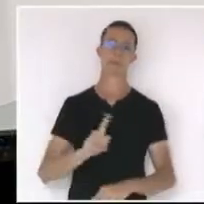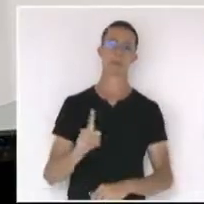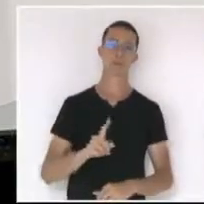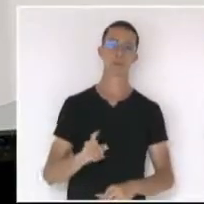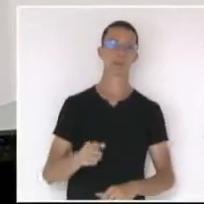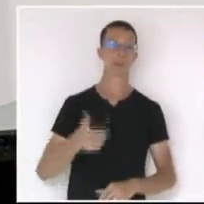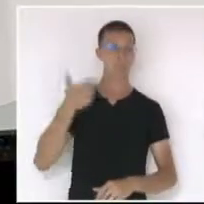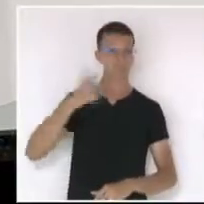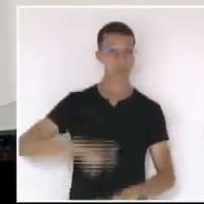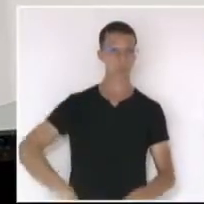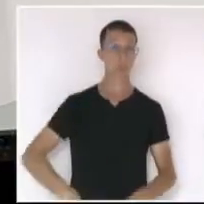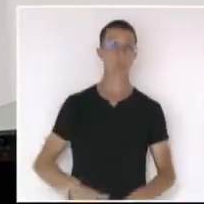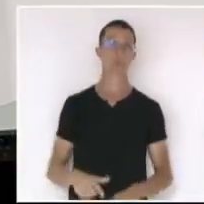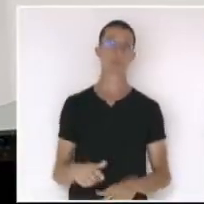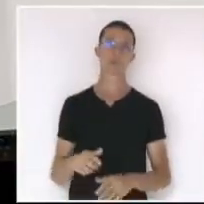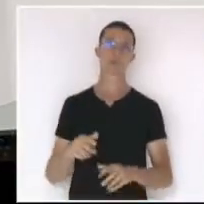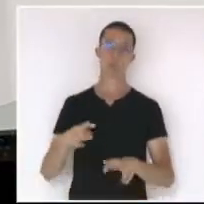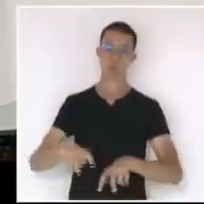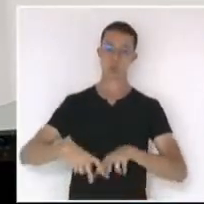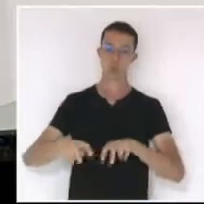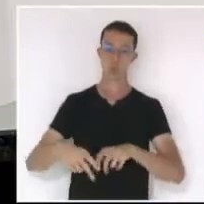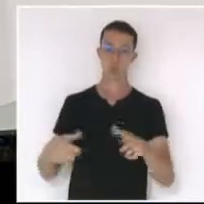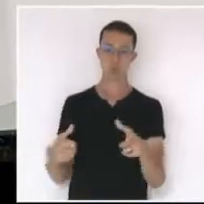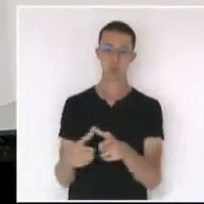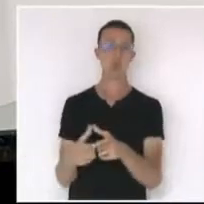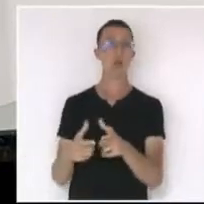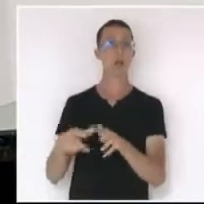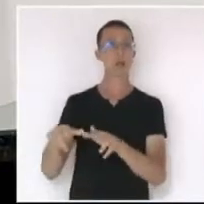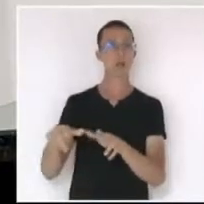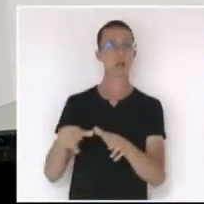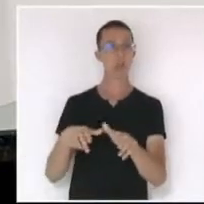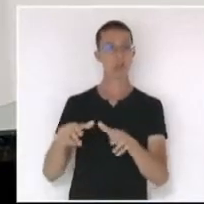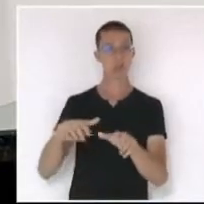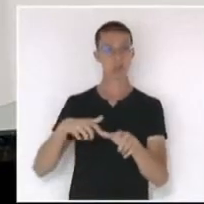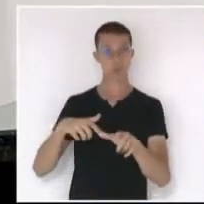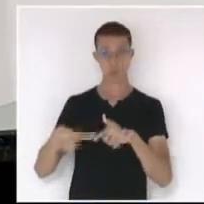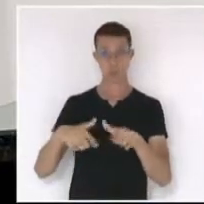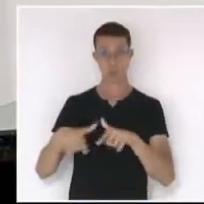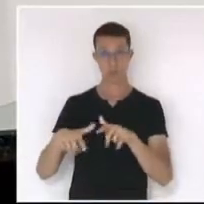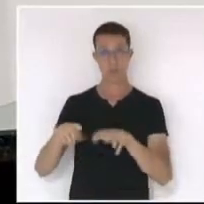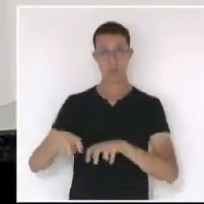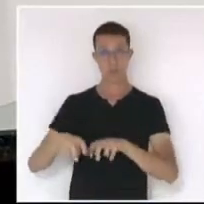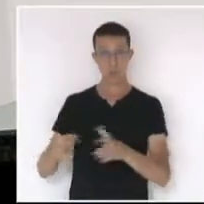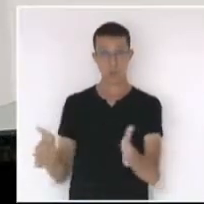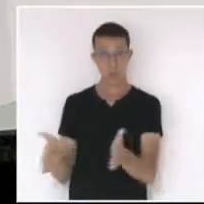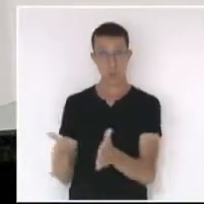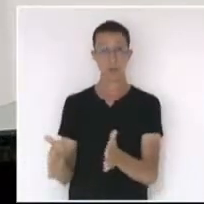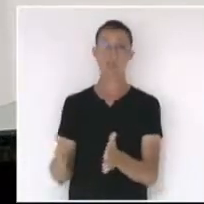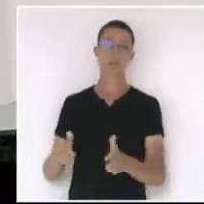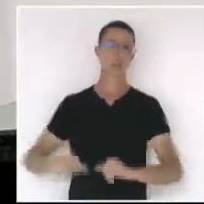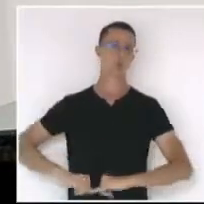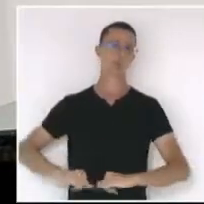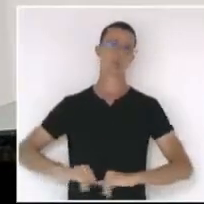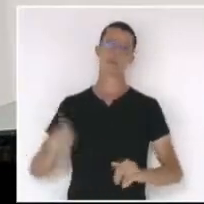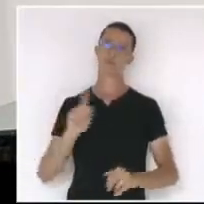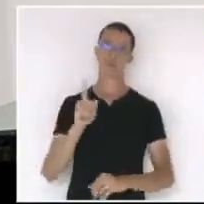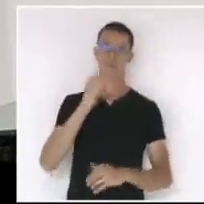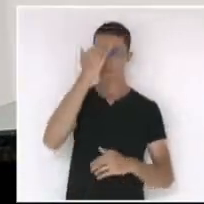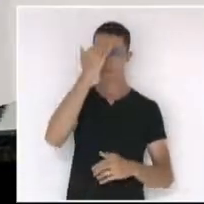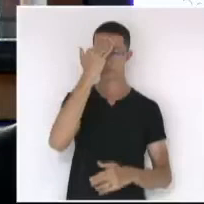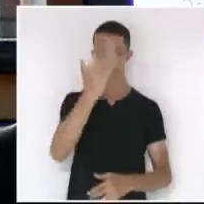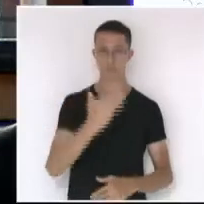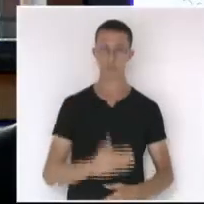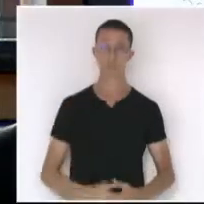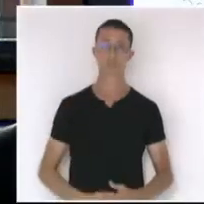que mais uma vez o pequeno produtor o nosso produtor agrícola é também não seja penalizado muito obrigado o seu presidente